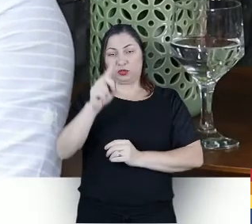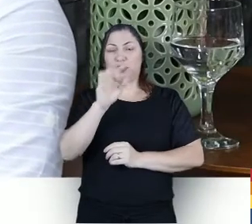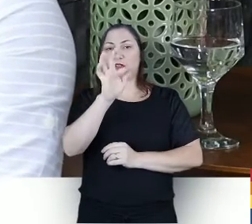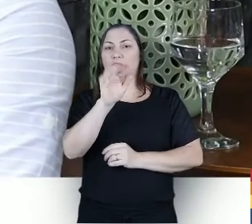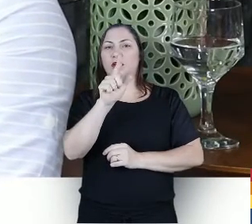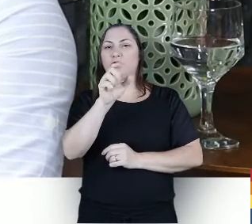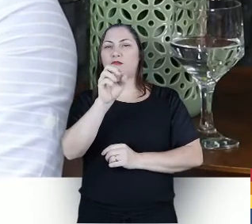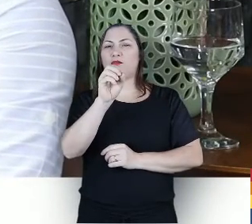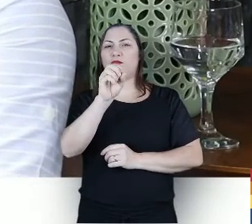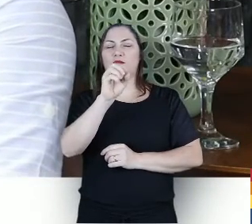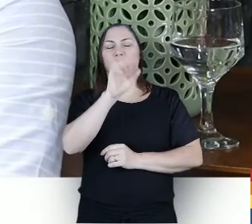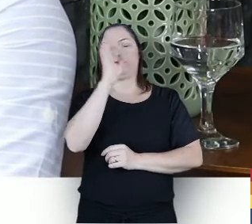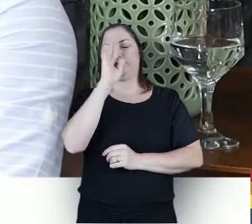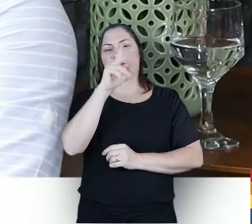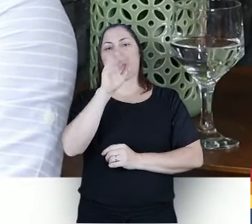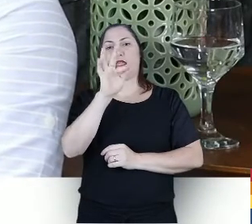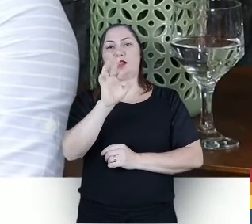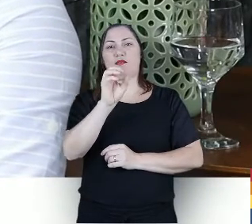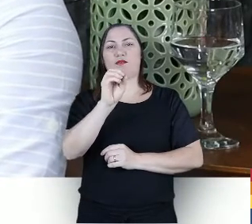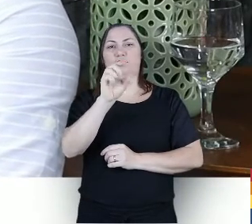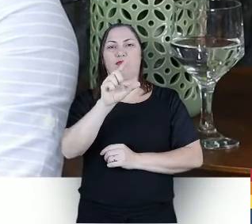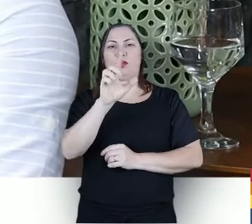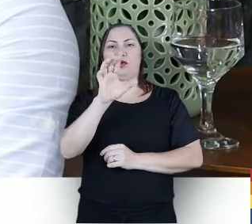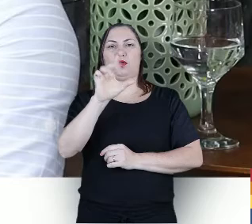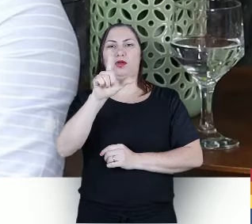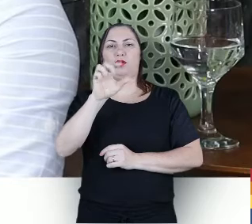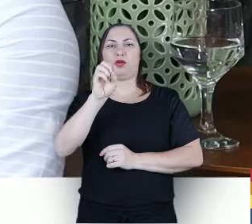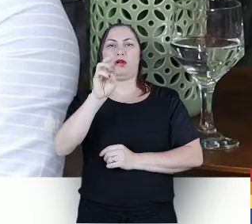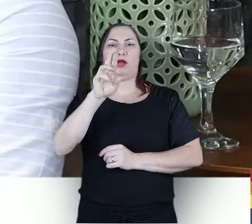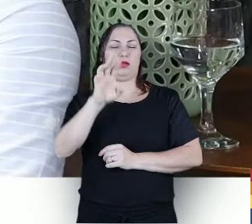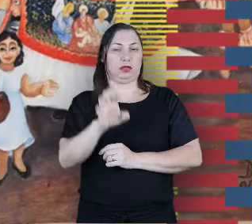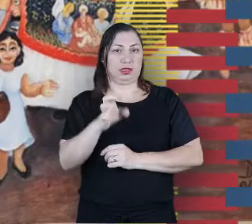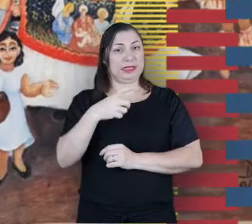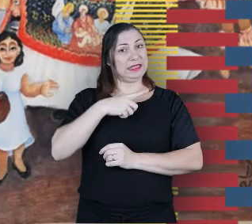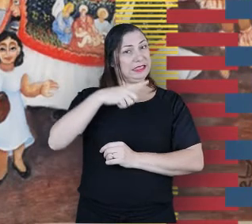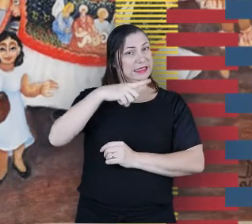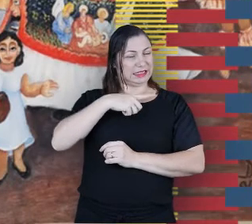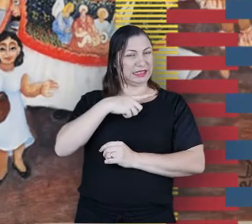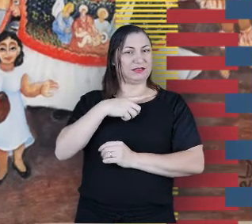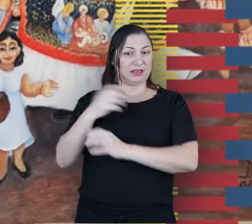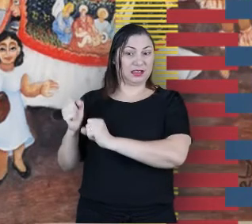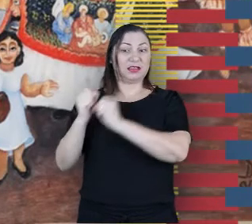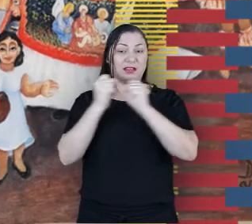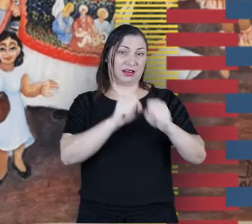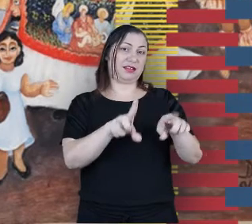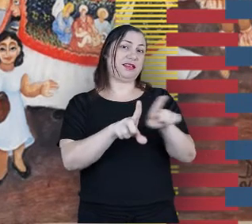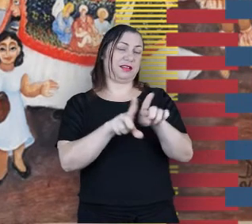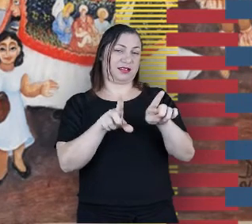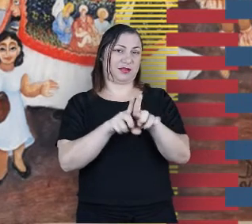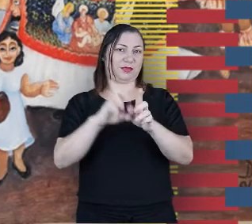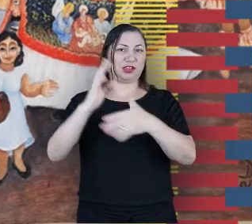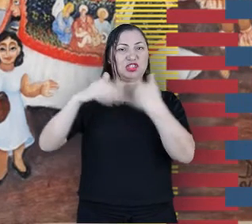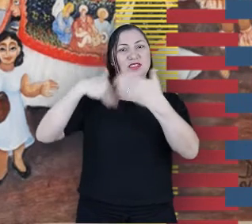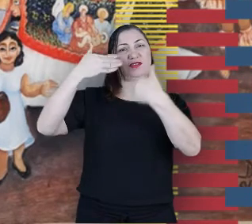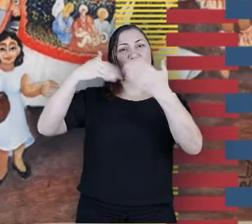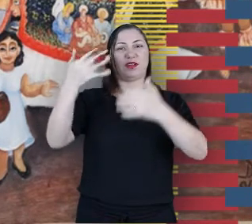elaboração desse projeto, porque a finalidade foi apresentar ele no Dia do